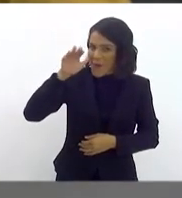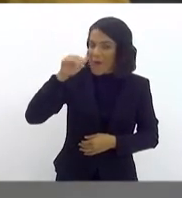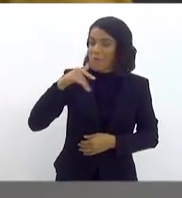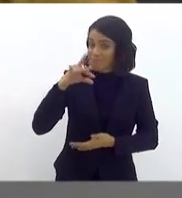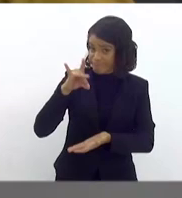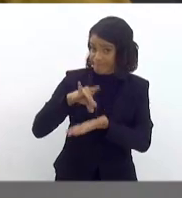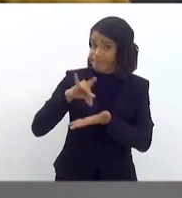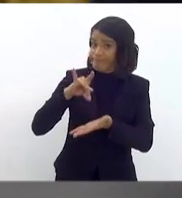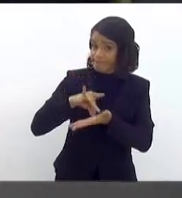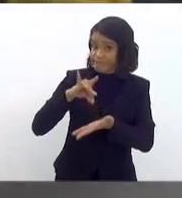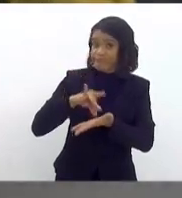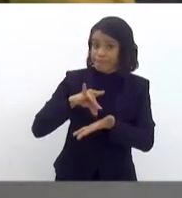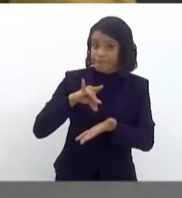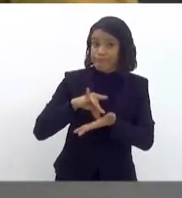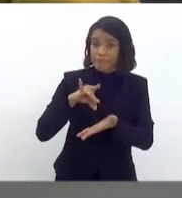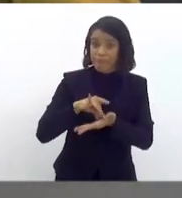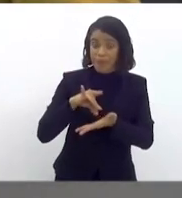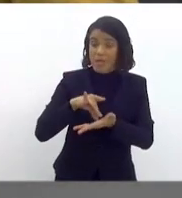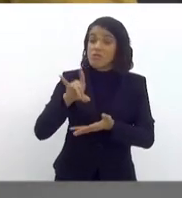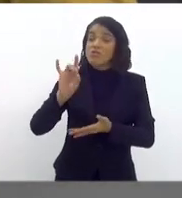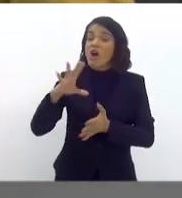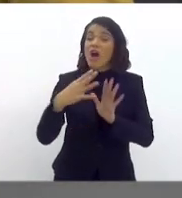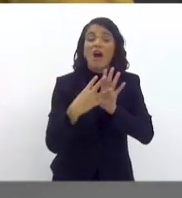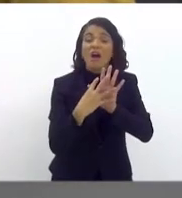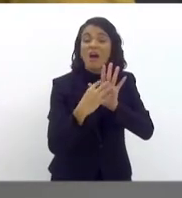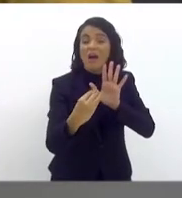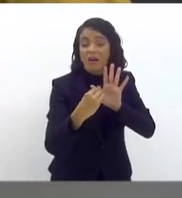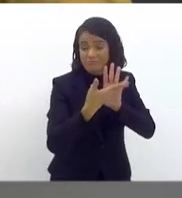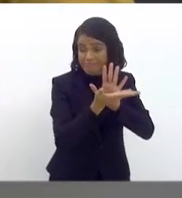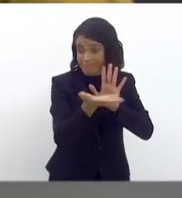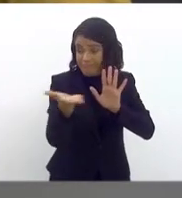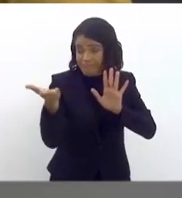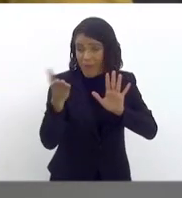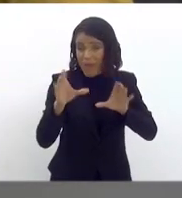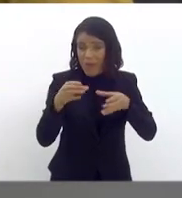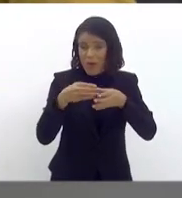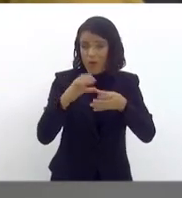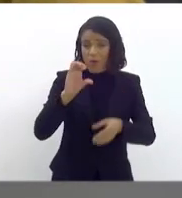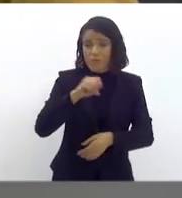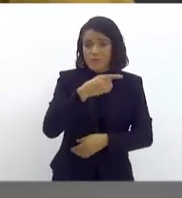concreto, para ilustrar aqui os trabalhos dessa comissão, que é,